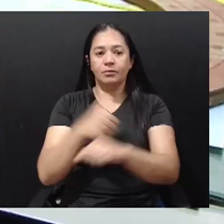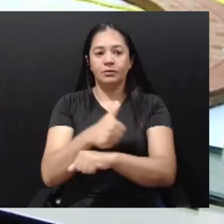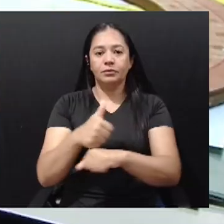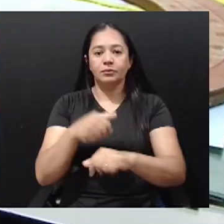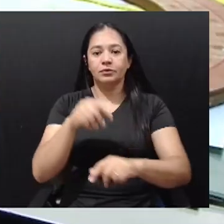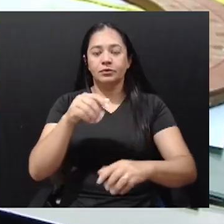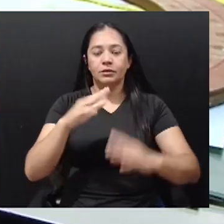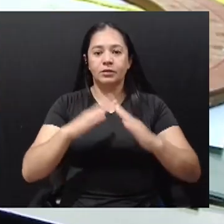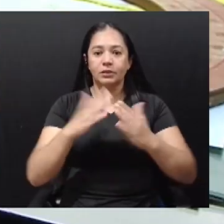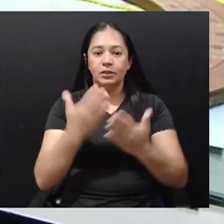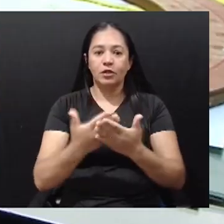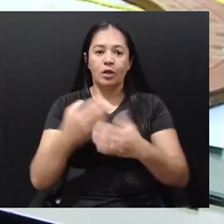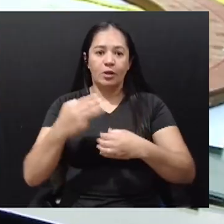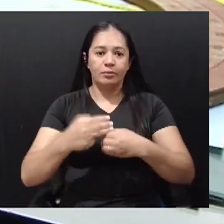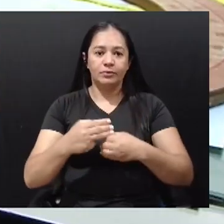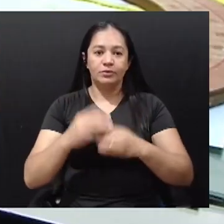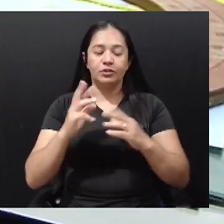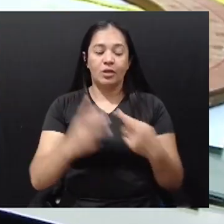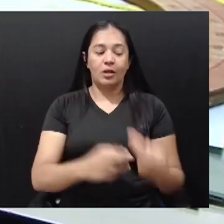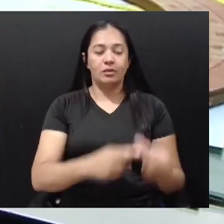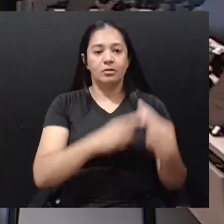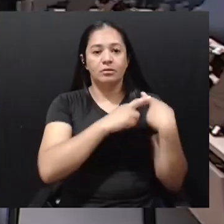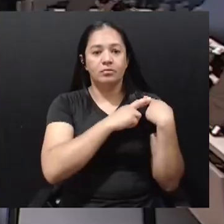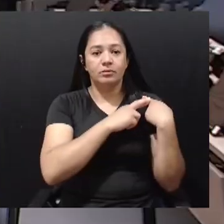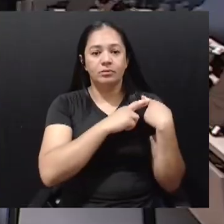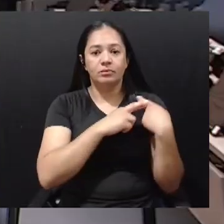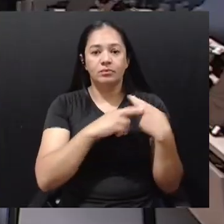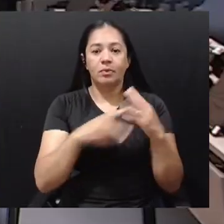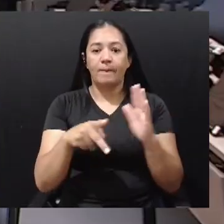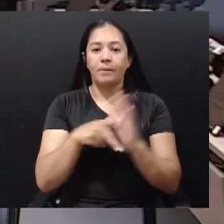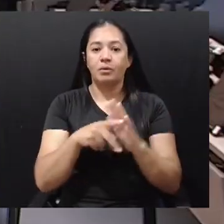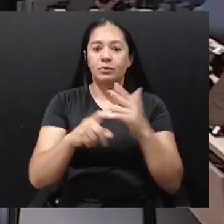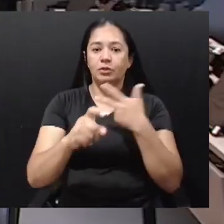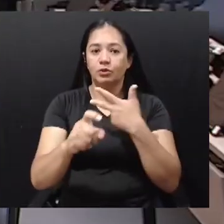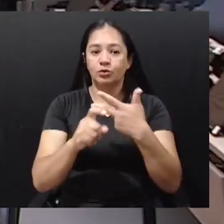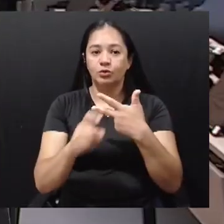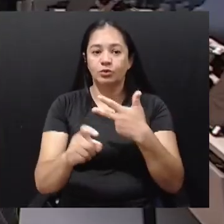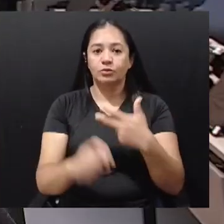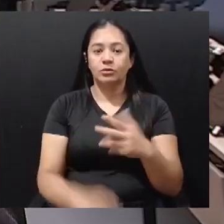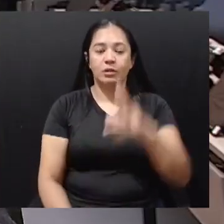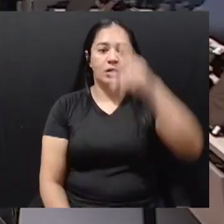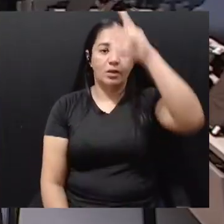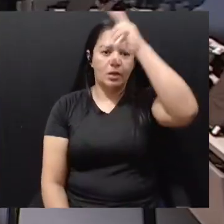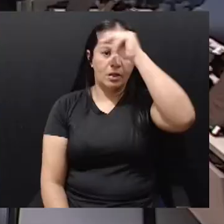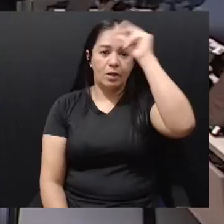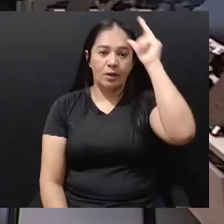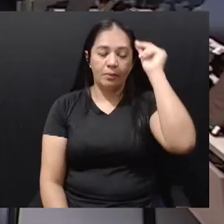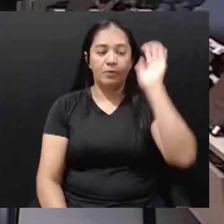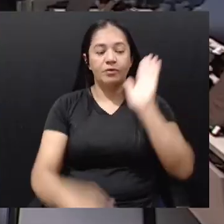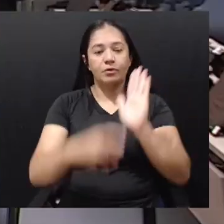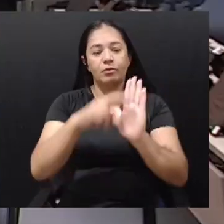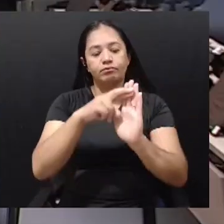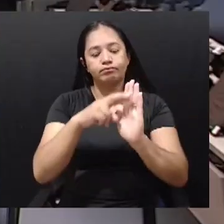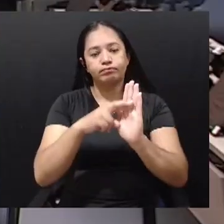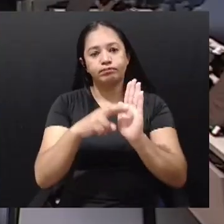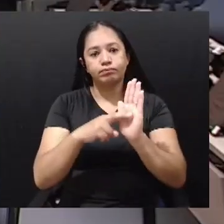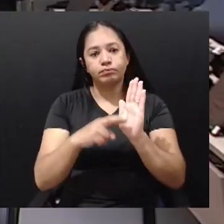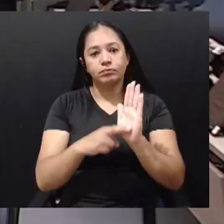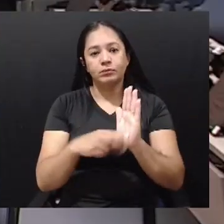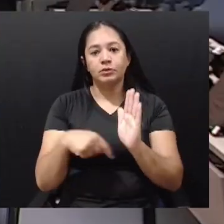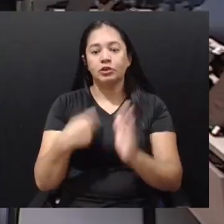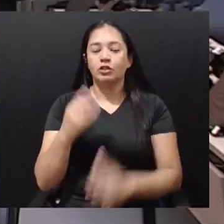a responsabilidade do Executivo. Prefeitura que vai regulamentar. Nós temos as diretrizes, a